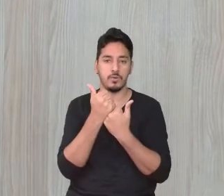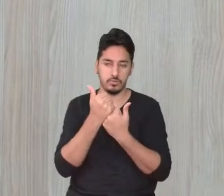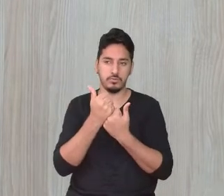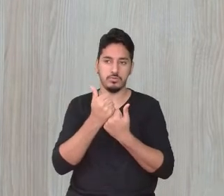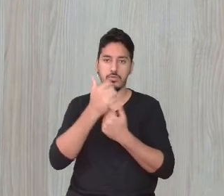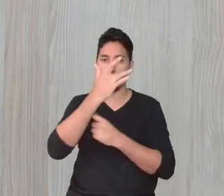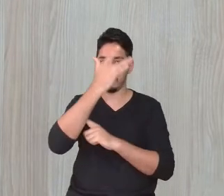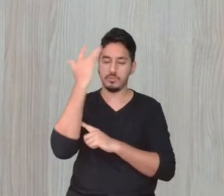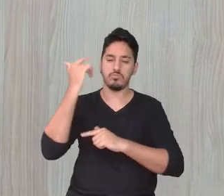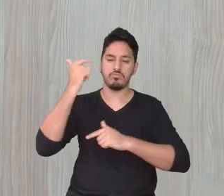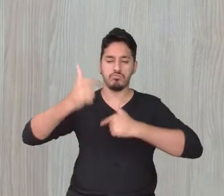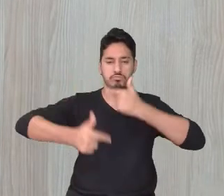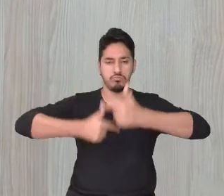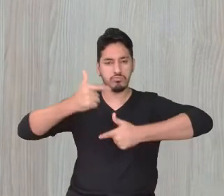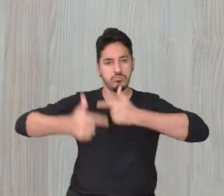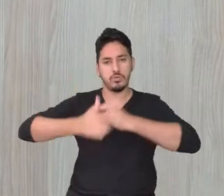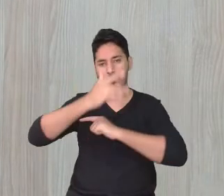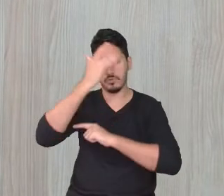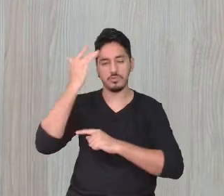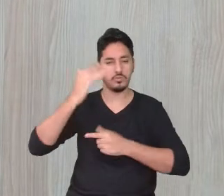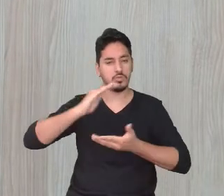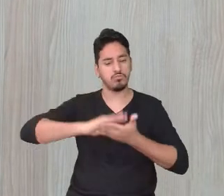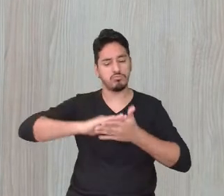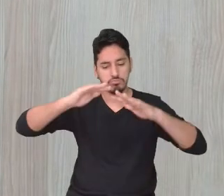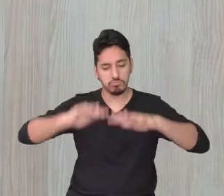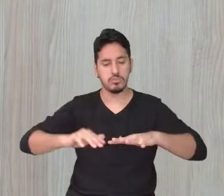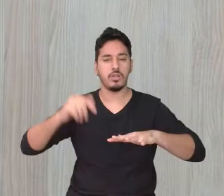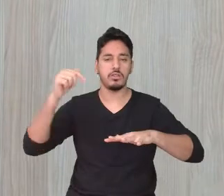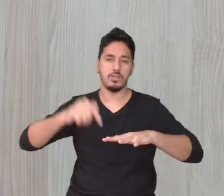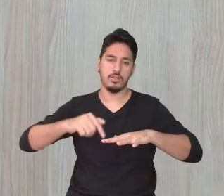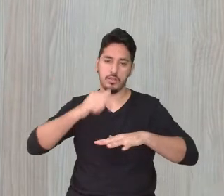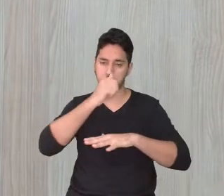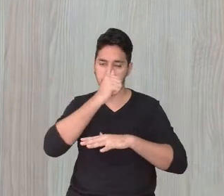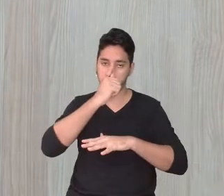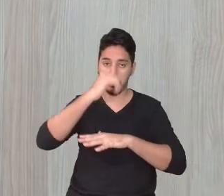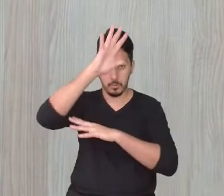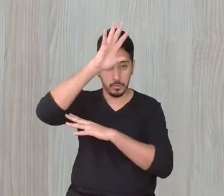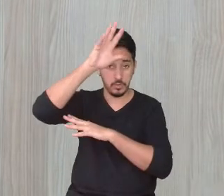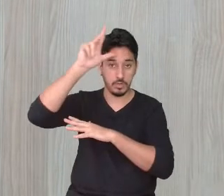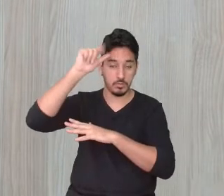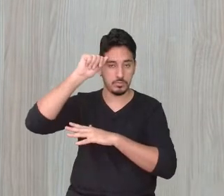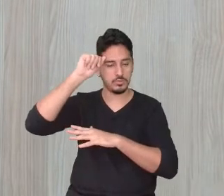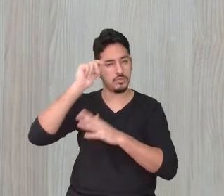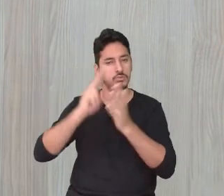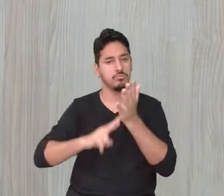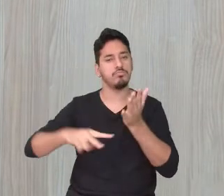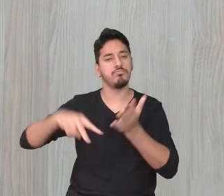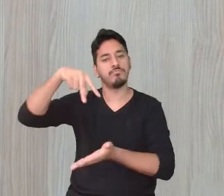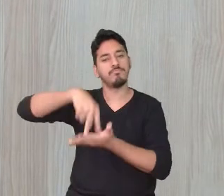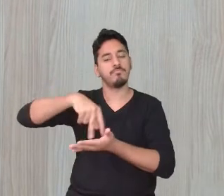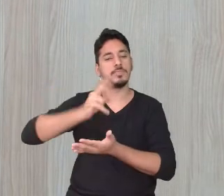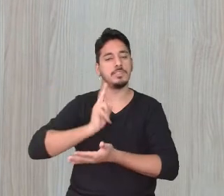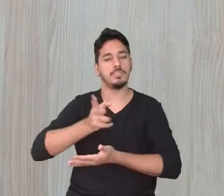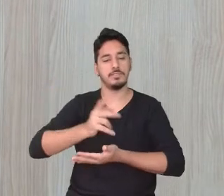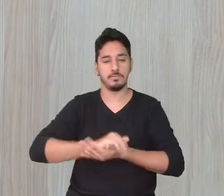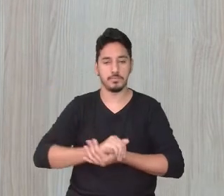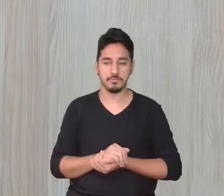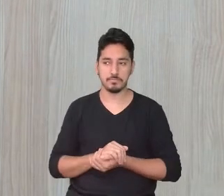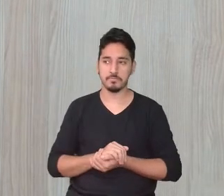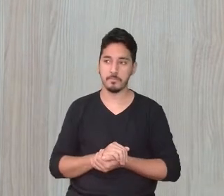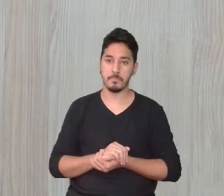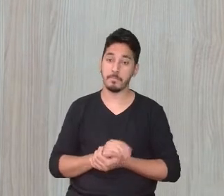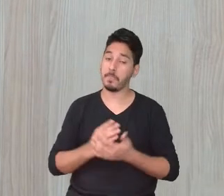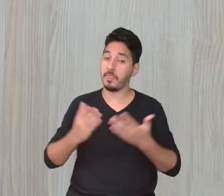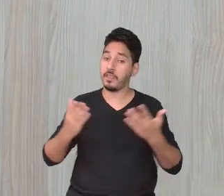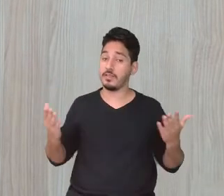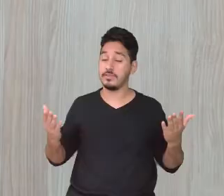são pessoas trabalhadoras, pessoas da terra, e a Amazônia de pé. Exatamente. Então, é